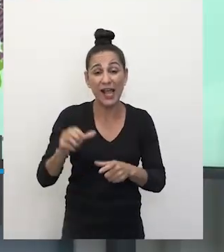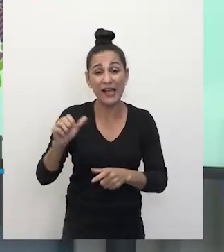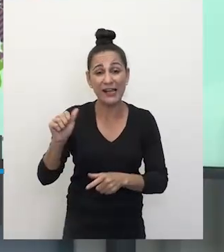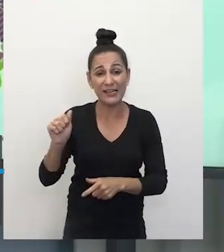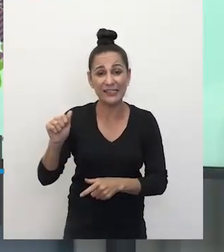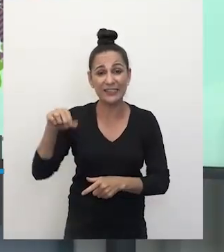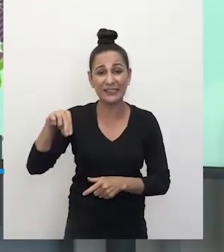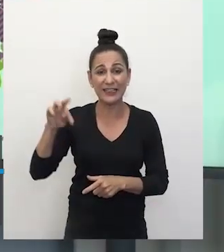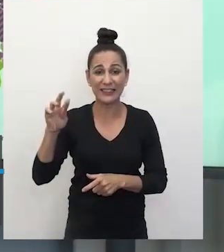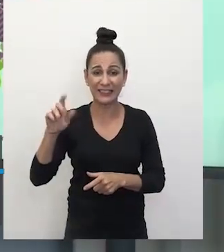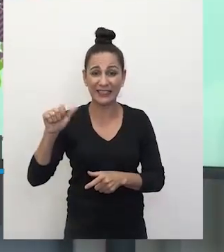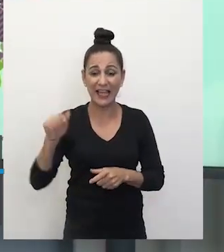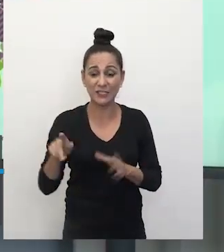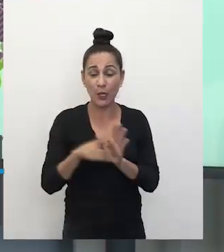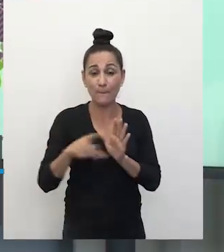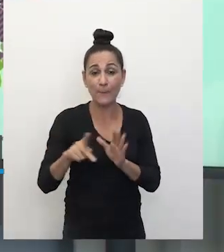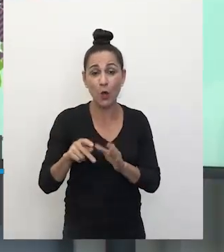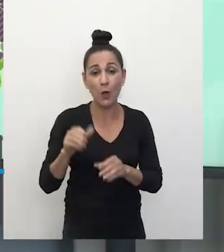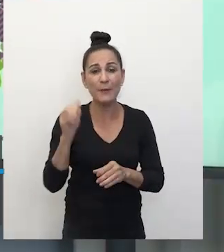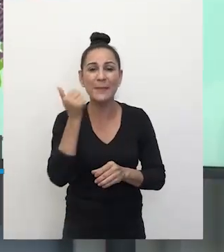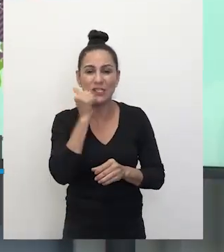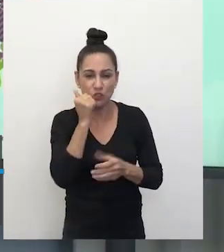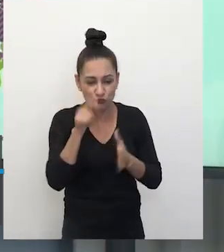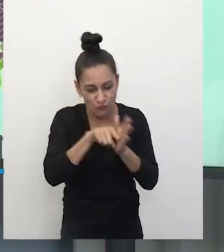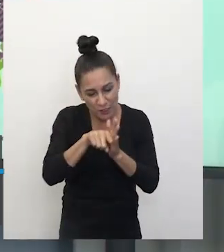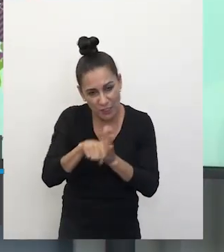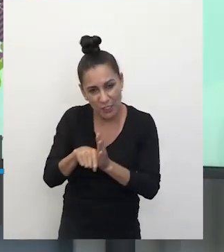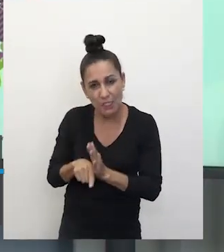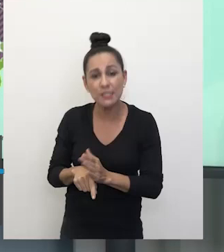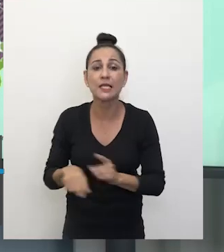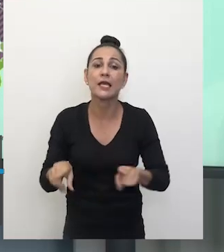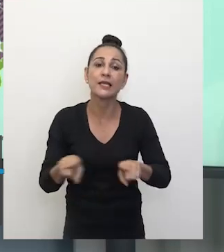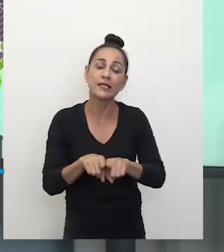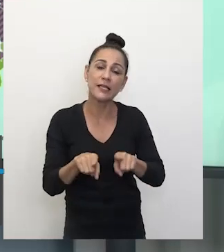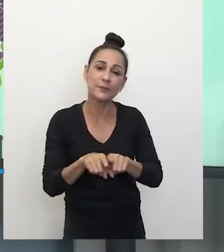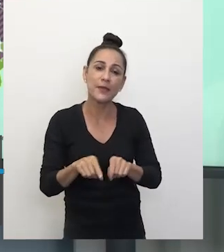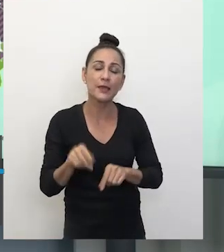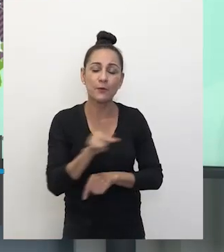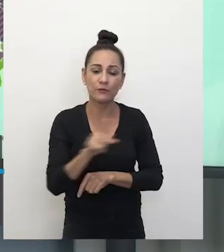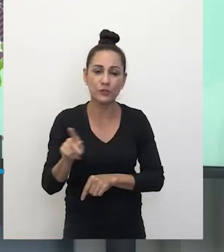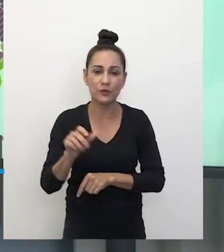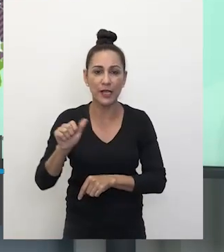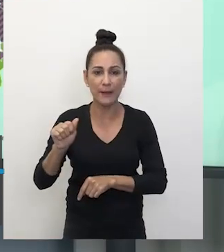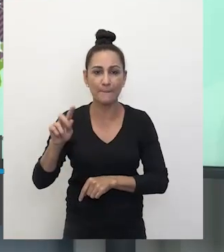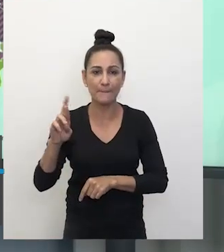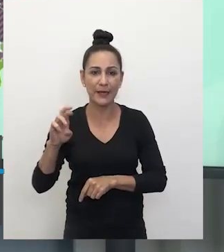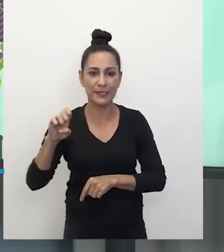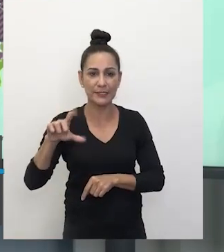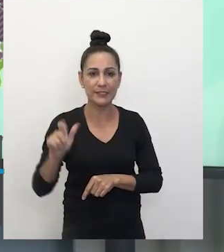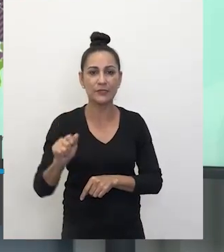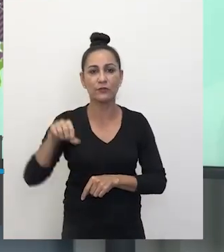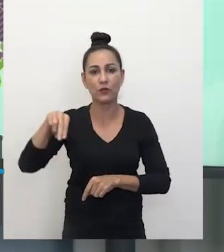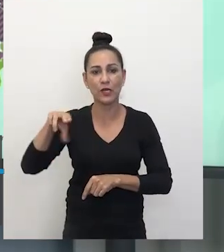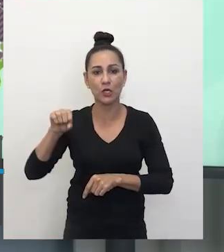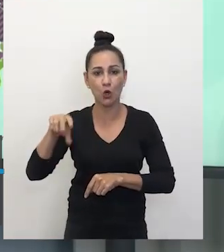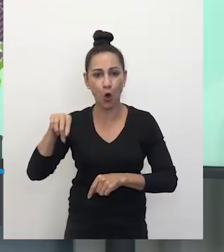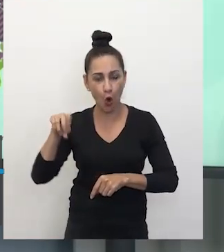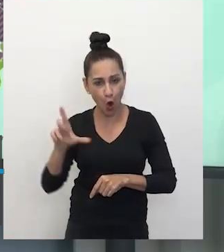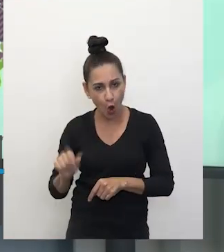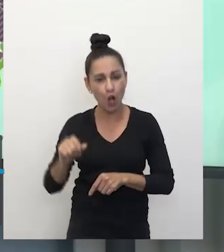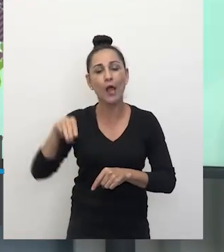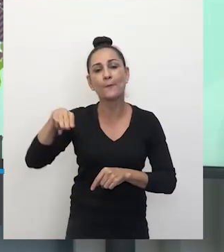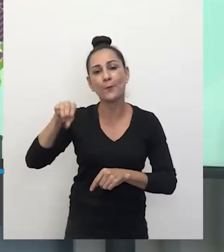específicas para a ciência tá certo mas é que alguns falaram e ela Aparecida falou de Angola Moçambique Cabo Verde